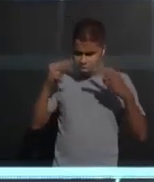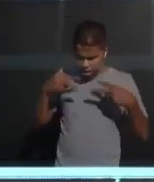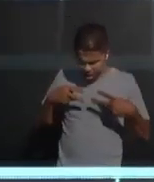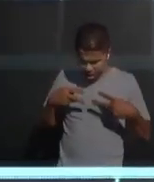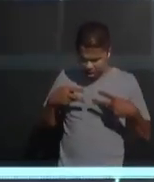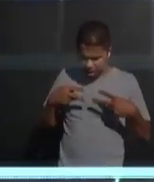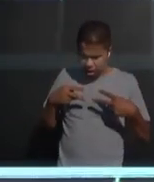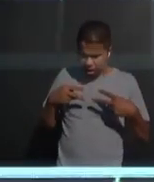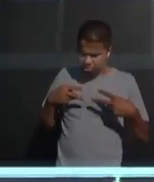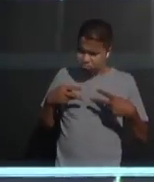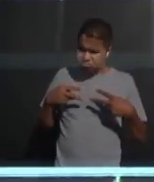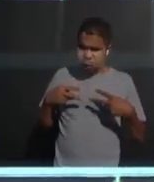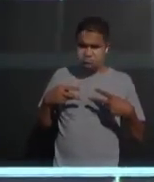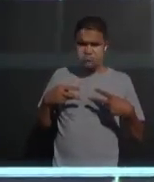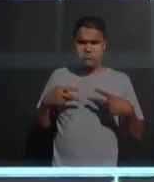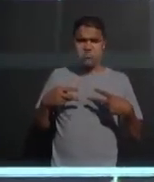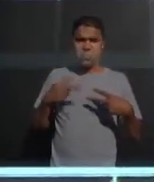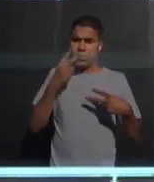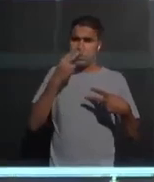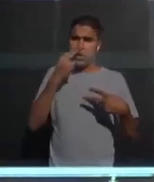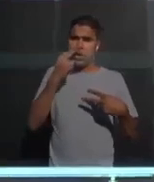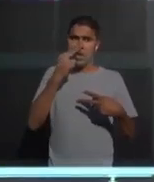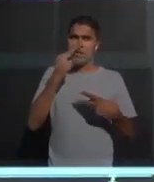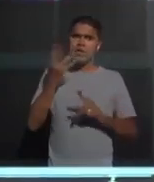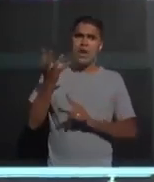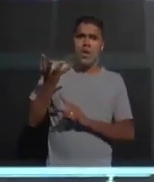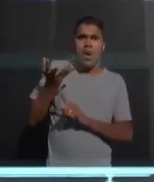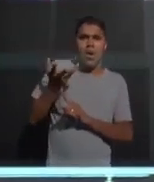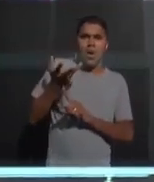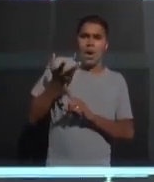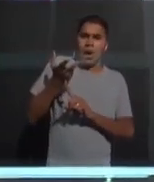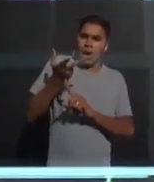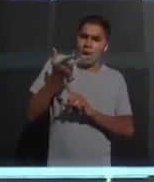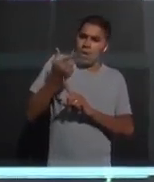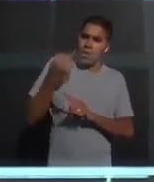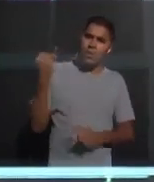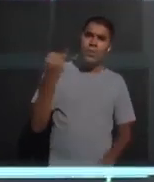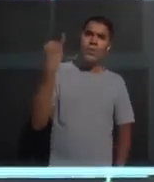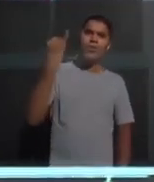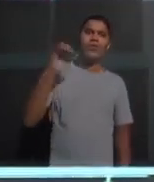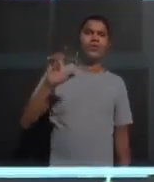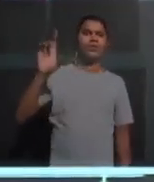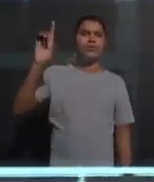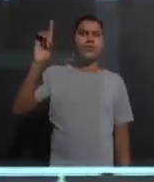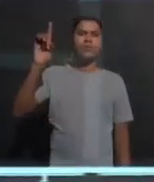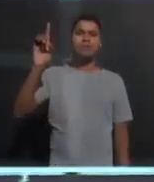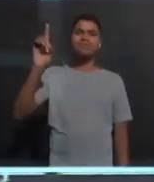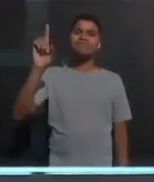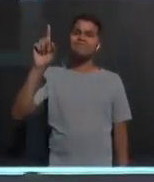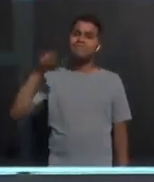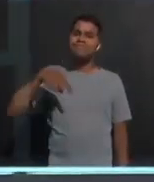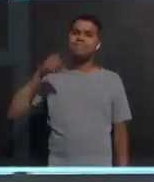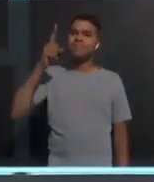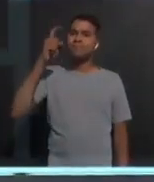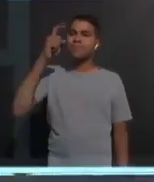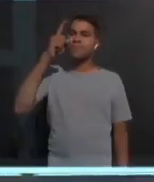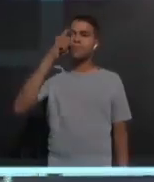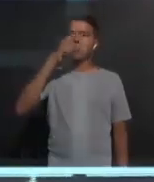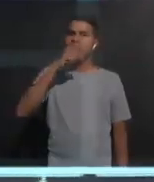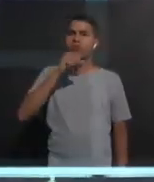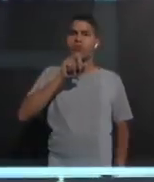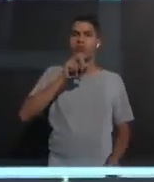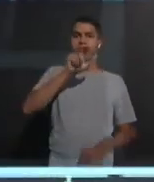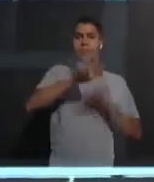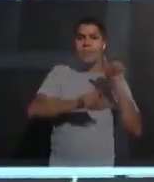uma uma obra tão importante do criador fica muito difícil de alguém